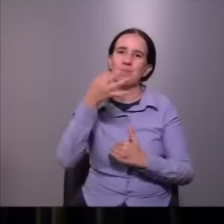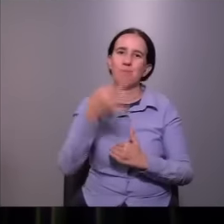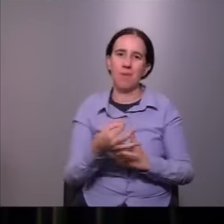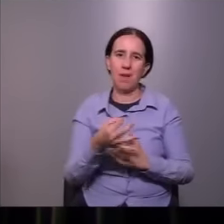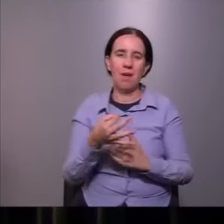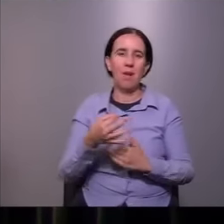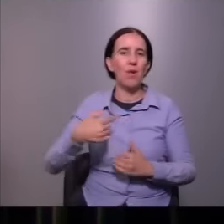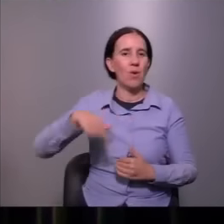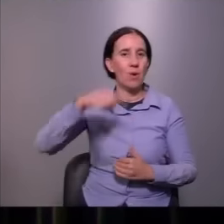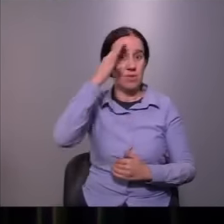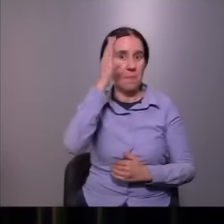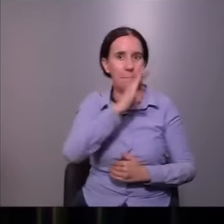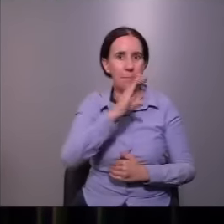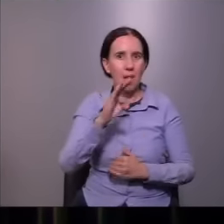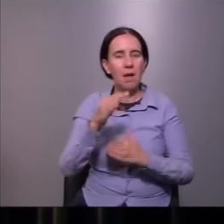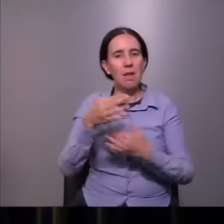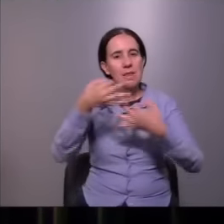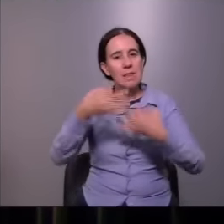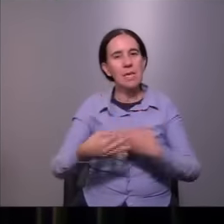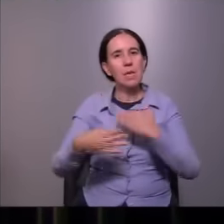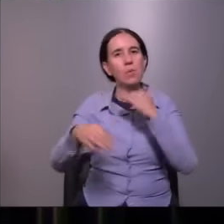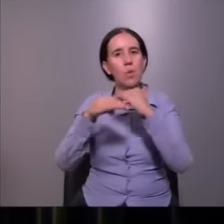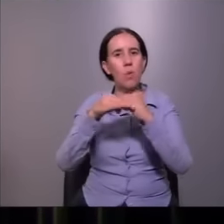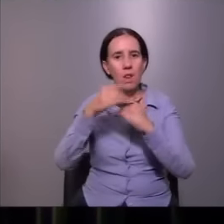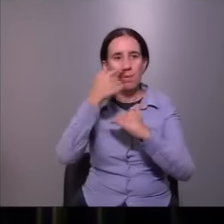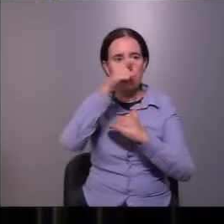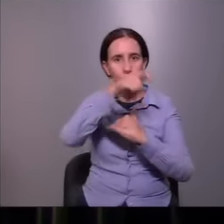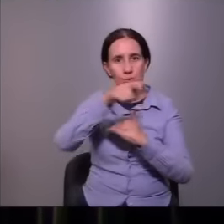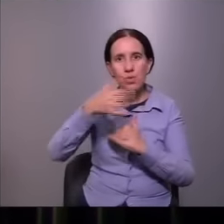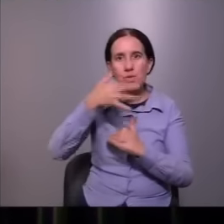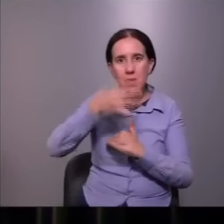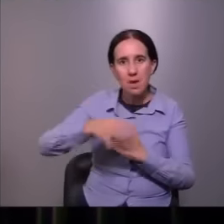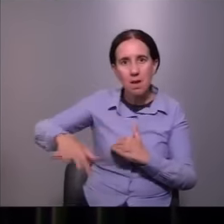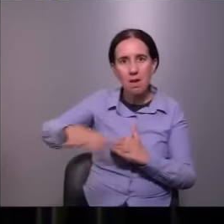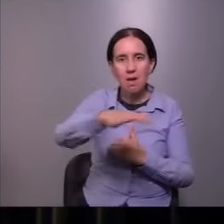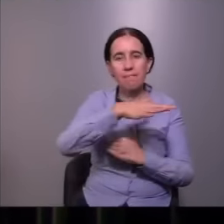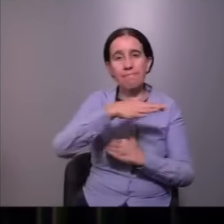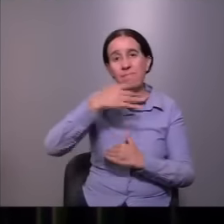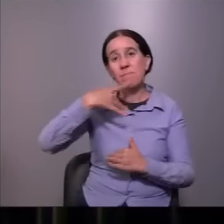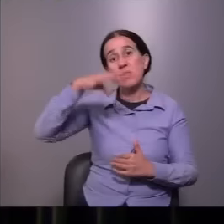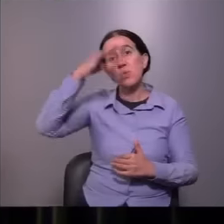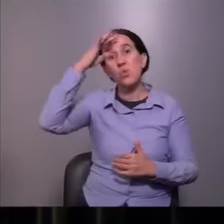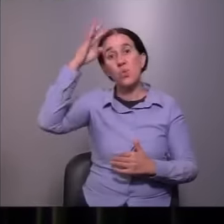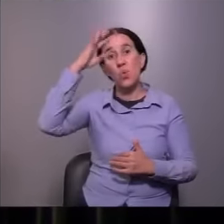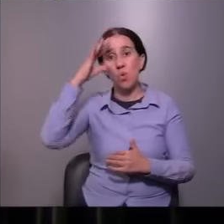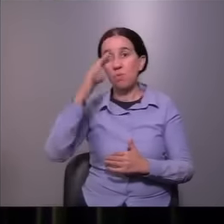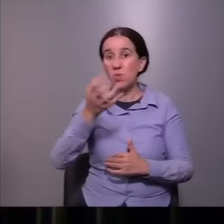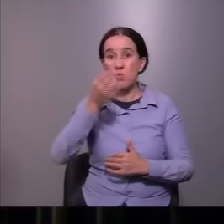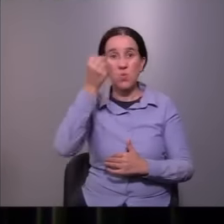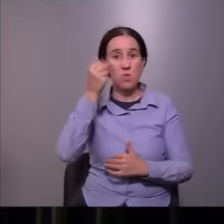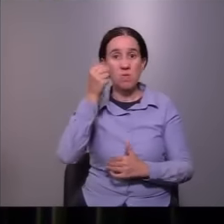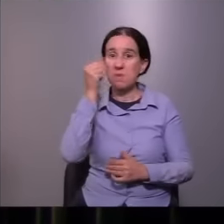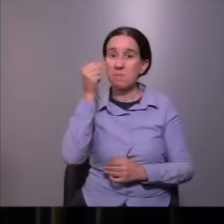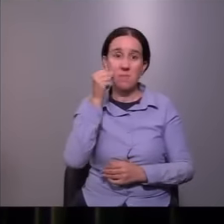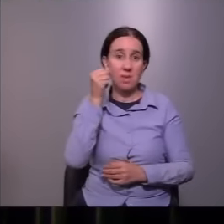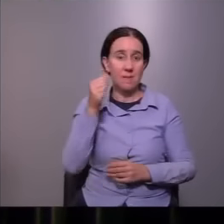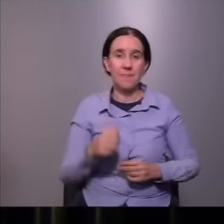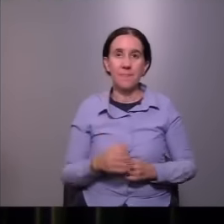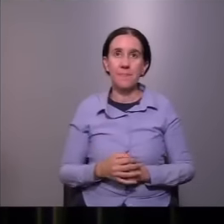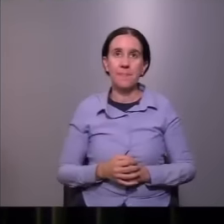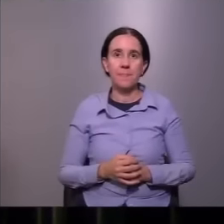forma, falamos da igual dignidade de todos, sabendo que esta igual dignidade